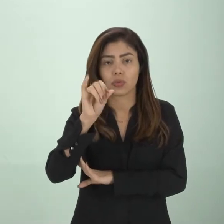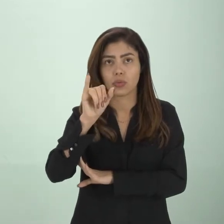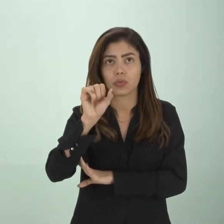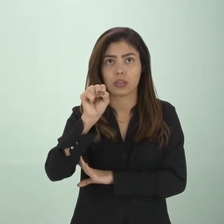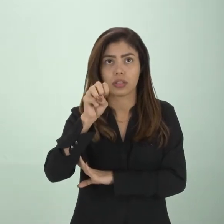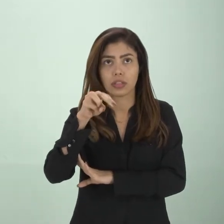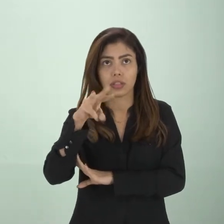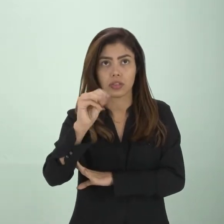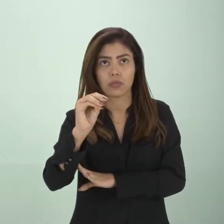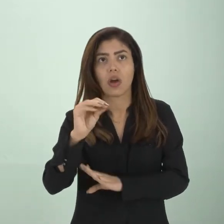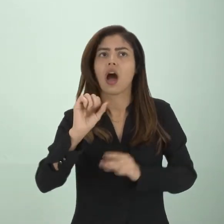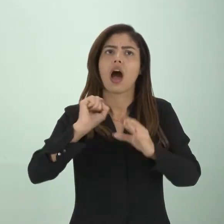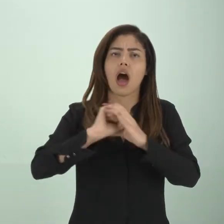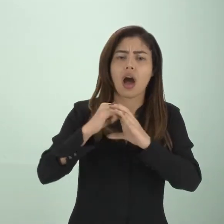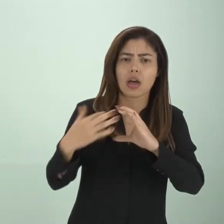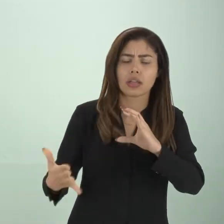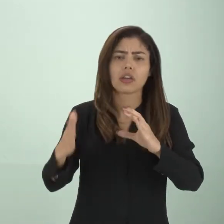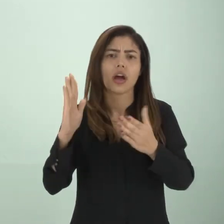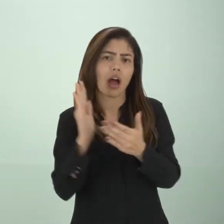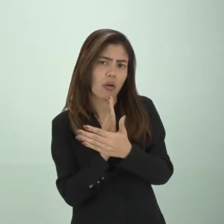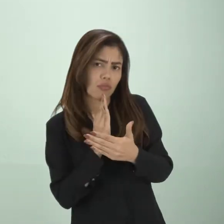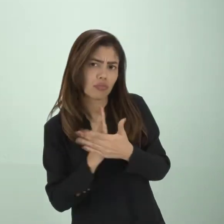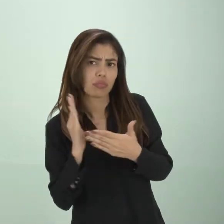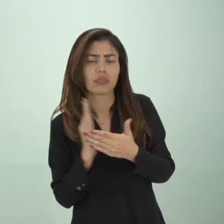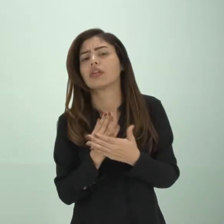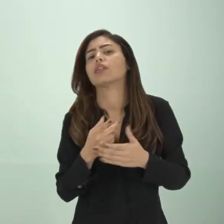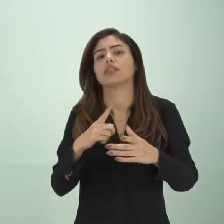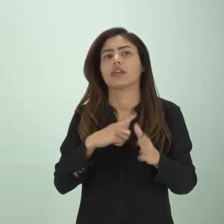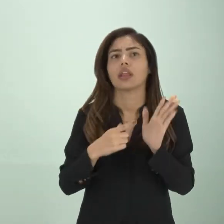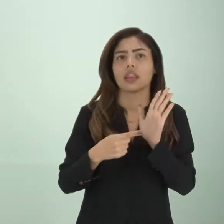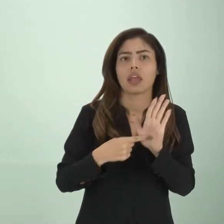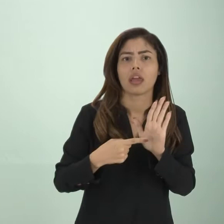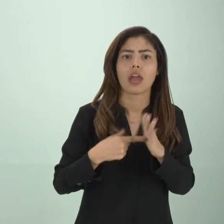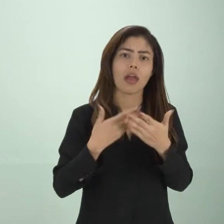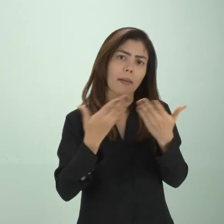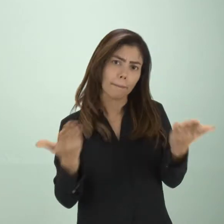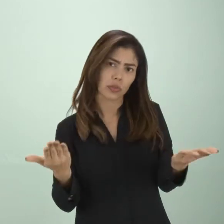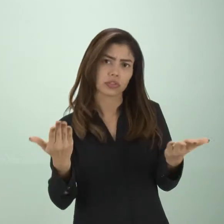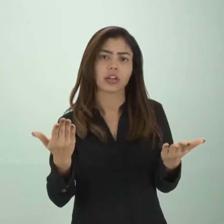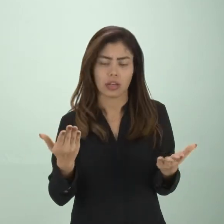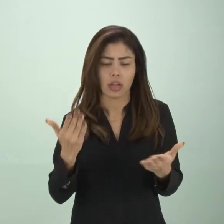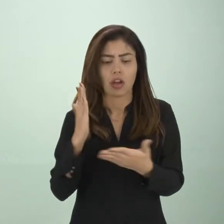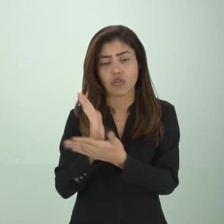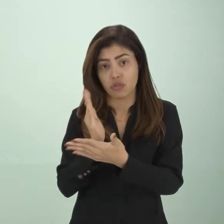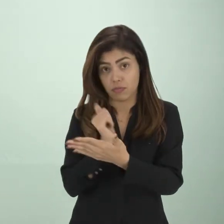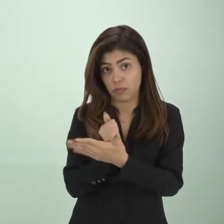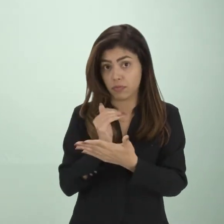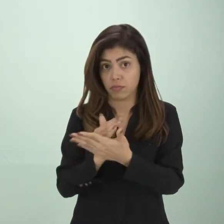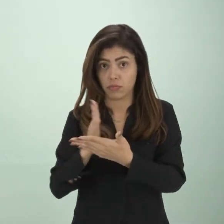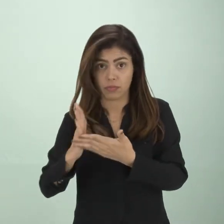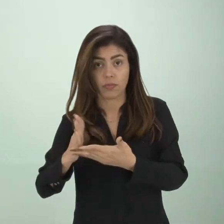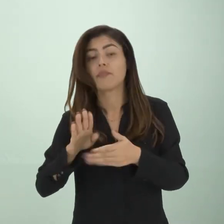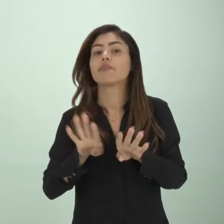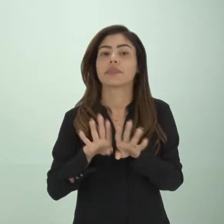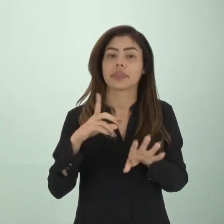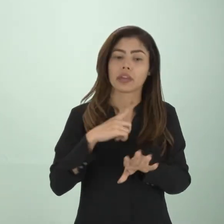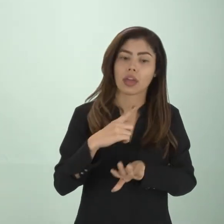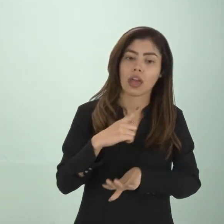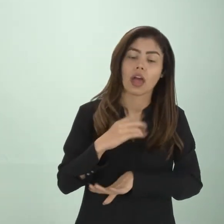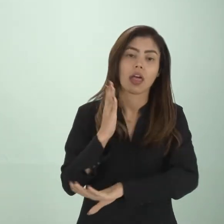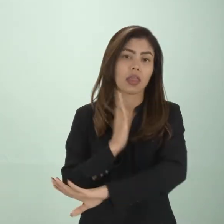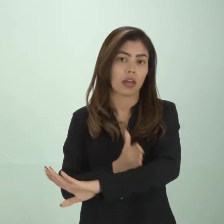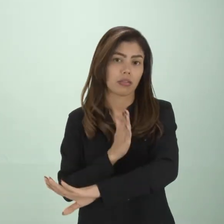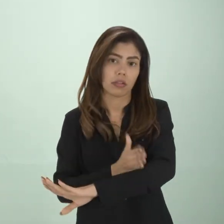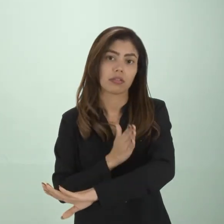algumas características e comumente, né, se costuma fazer a divisão desse período da Idade Medieval